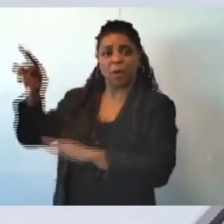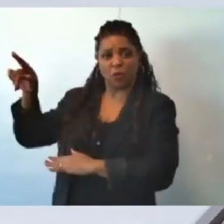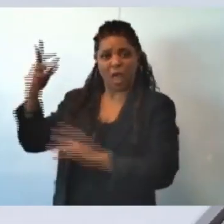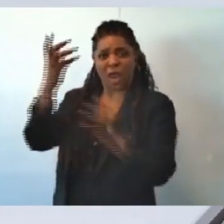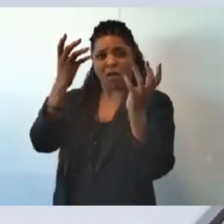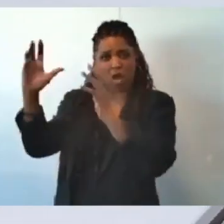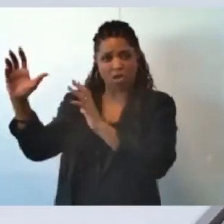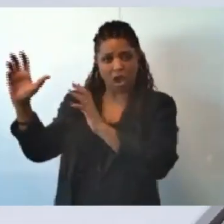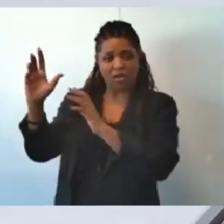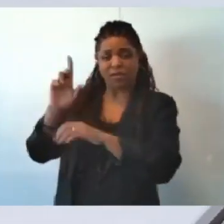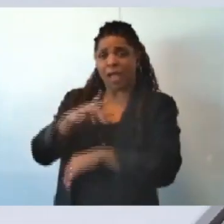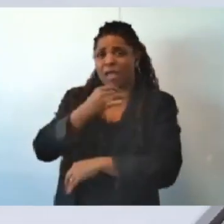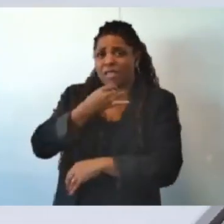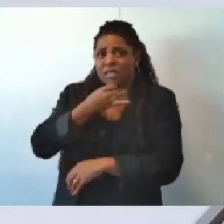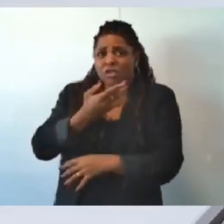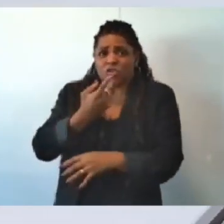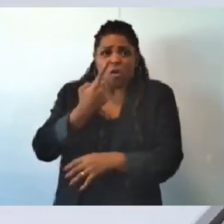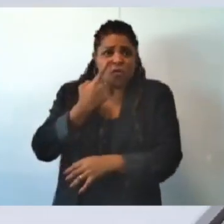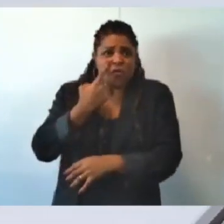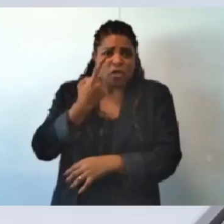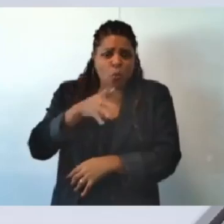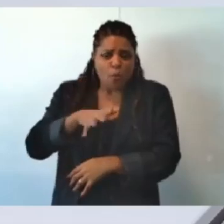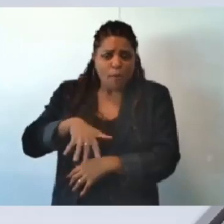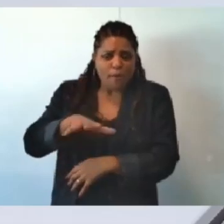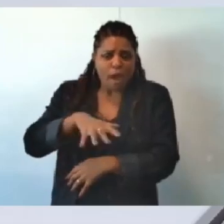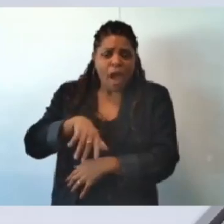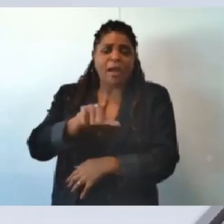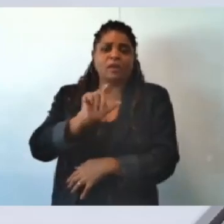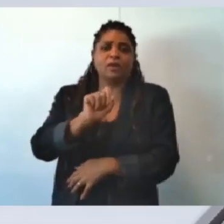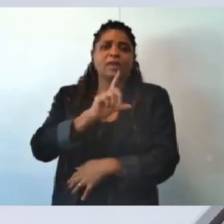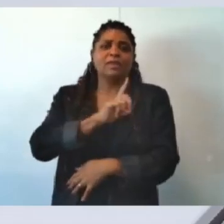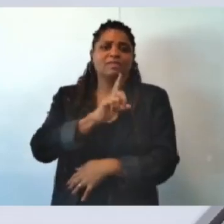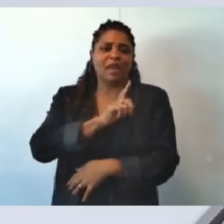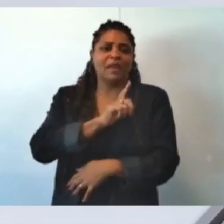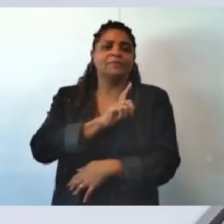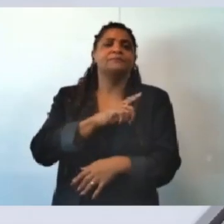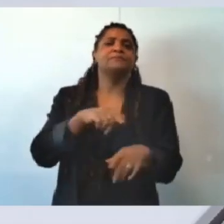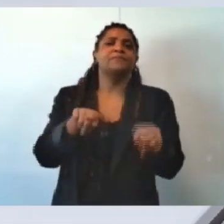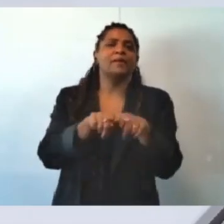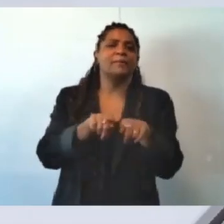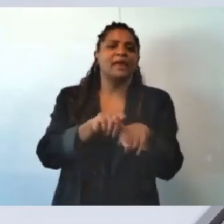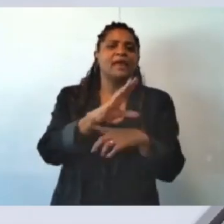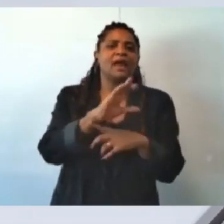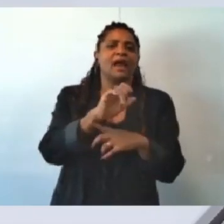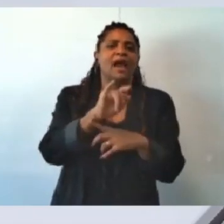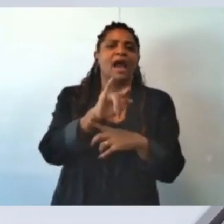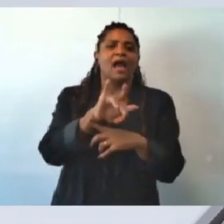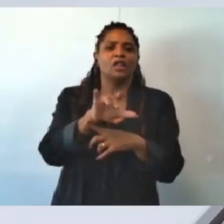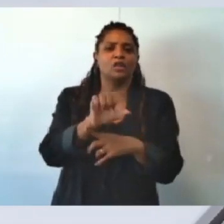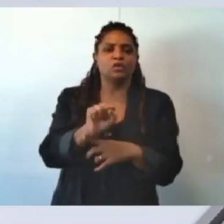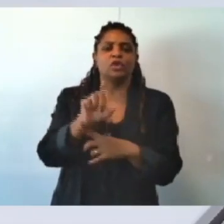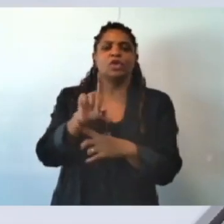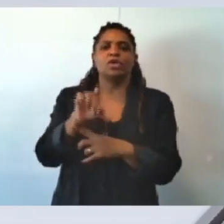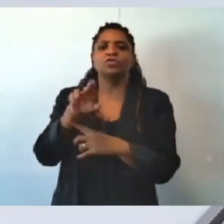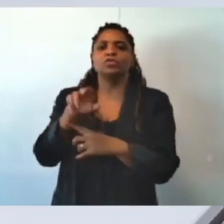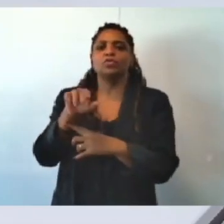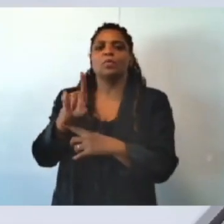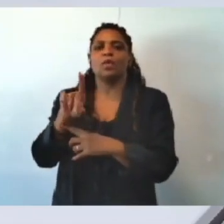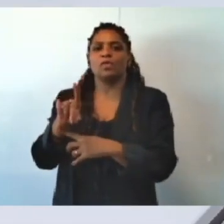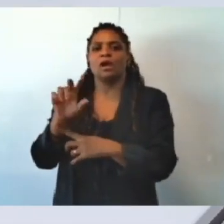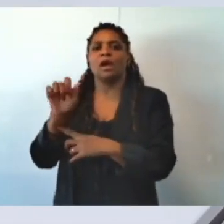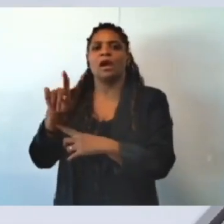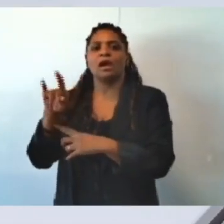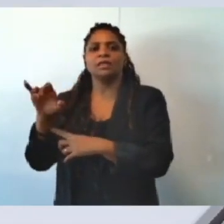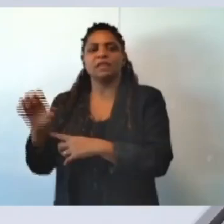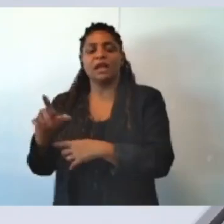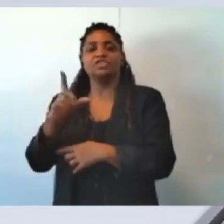um bairro que a gente tem não só Carlos Drummond de Andrade, a gente tem o cronista também, Rômulo Paes, que ele fala